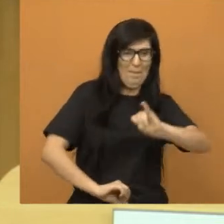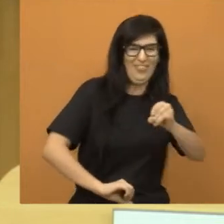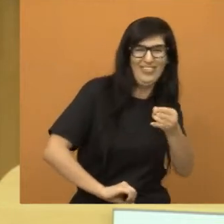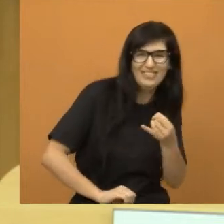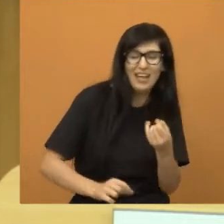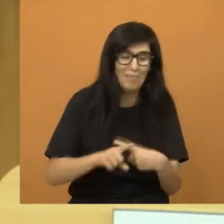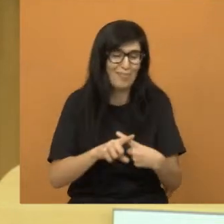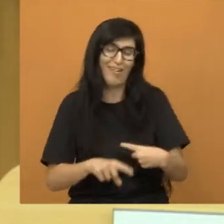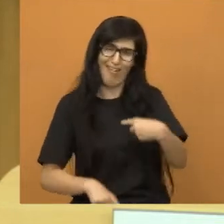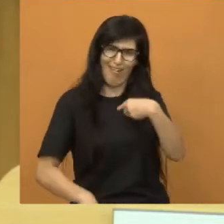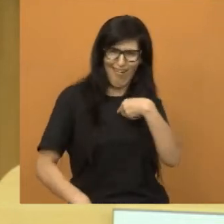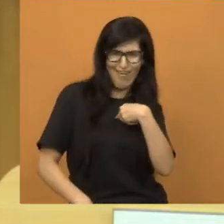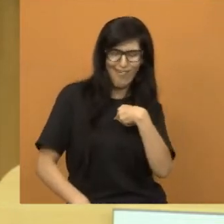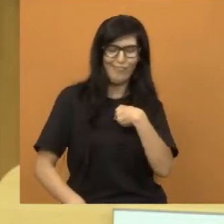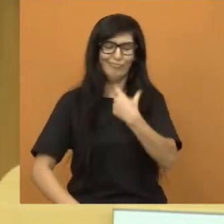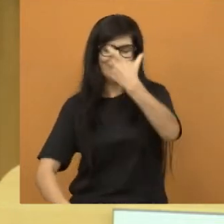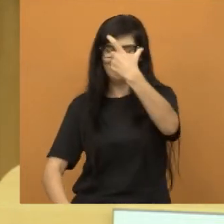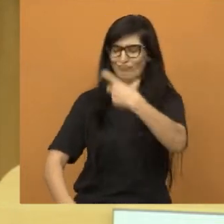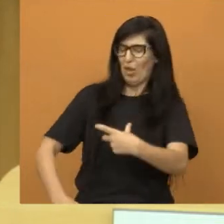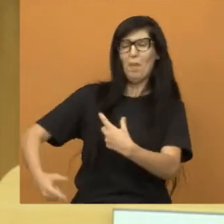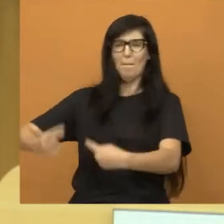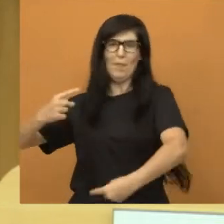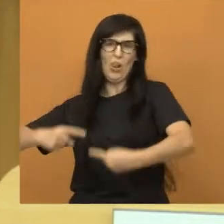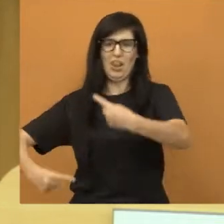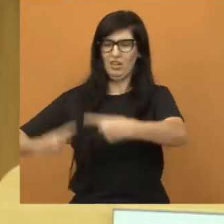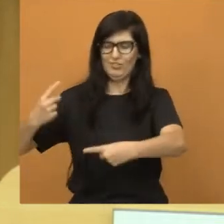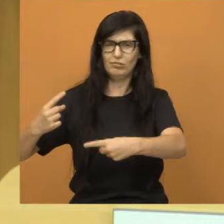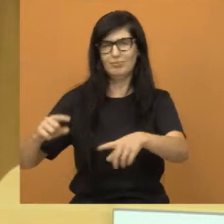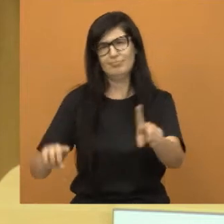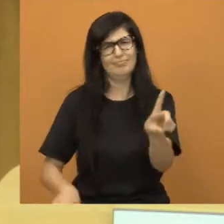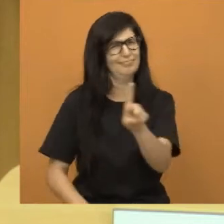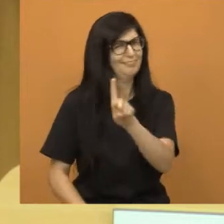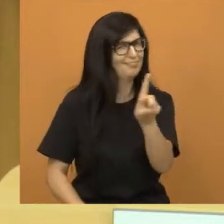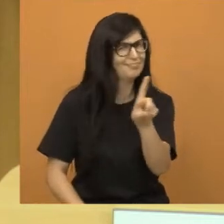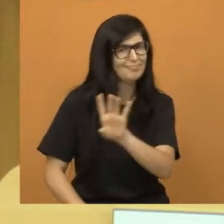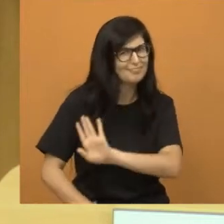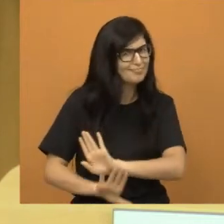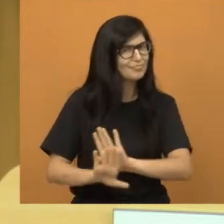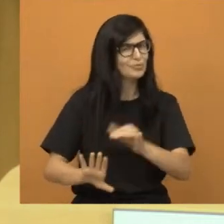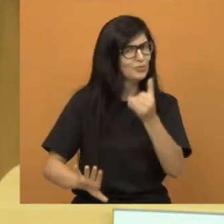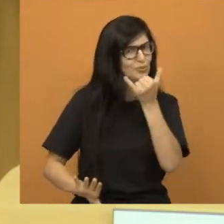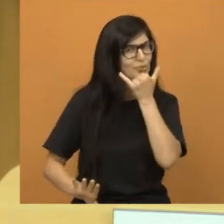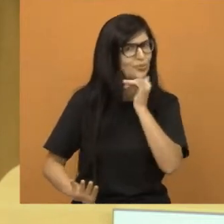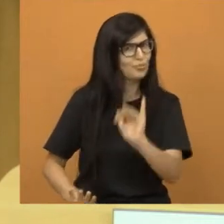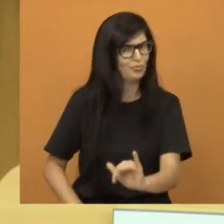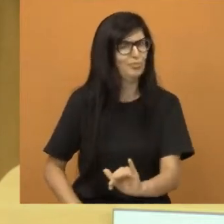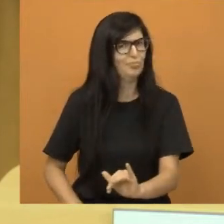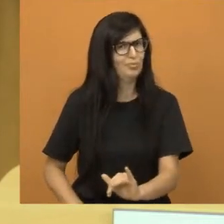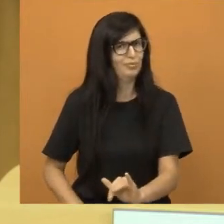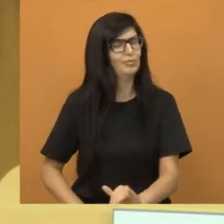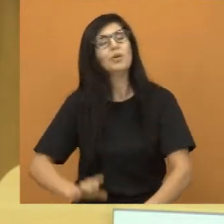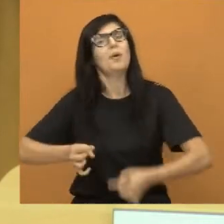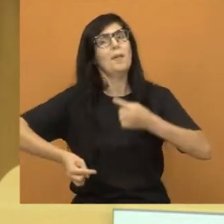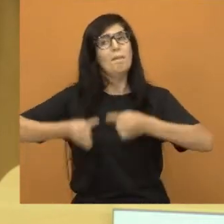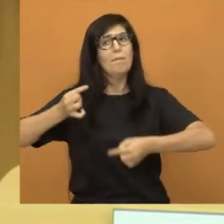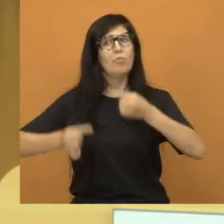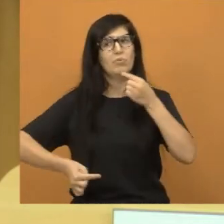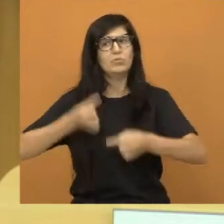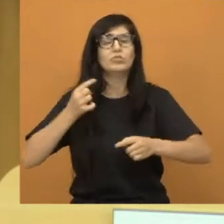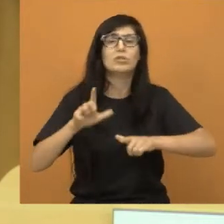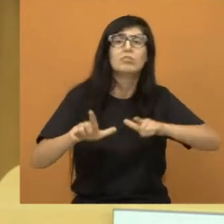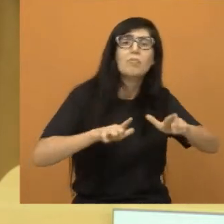desgraça alheia. Isso não faz parte da vida pública de político que quer construir uma